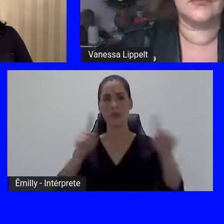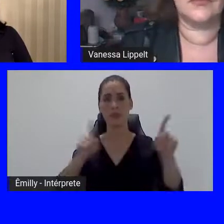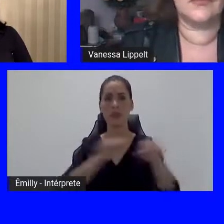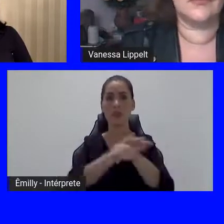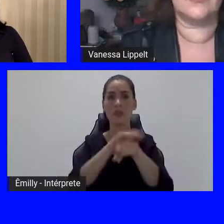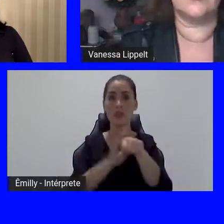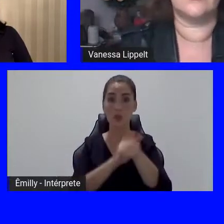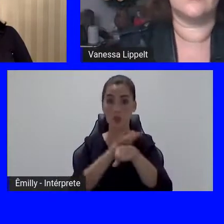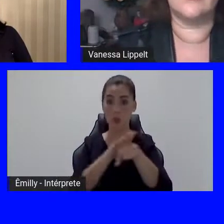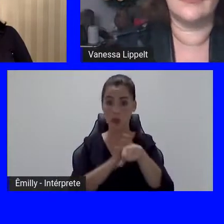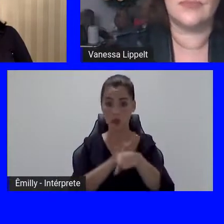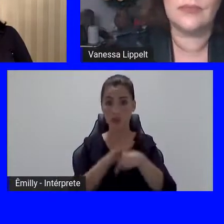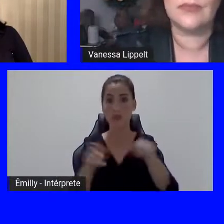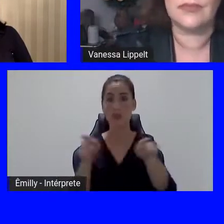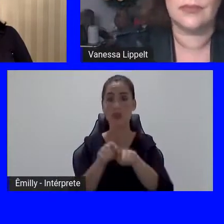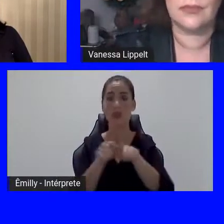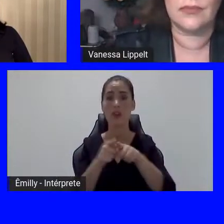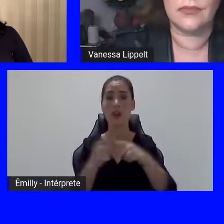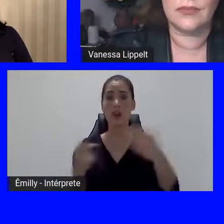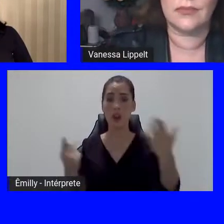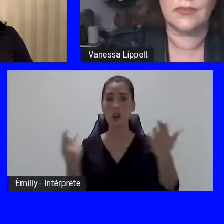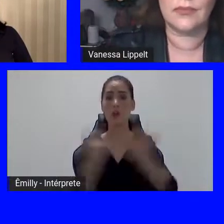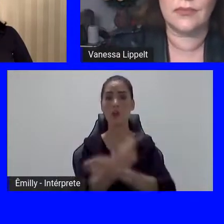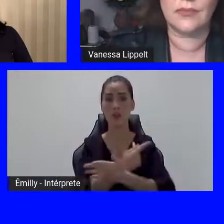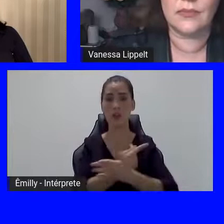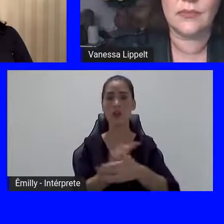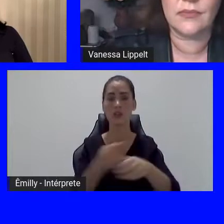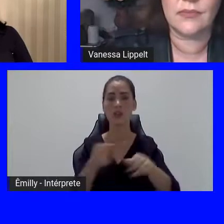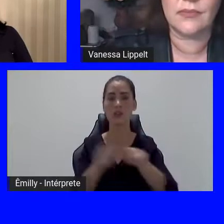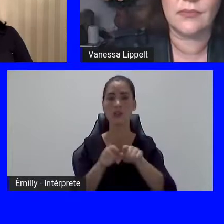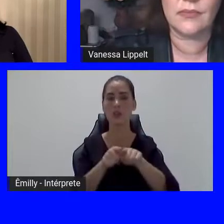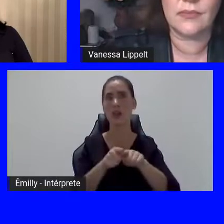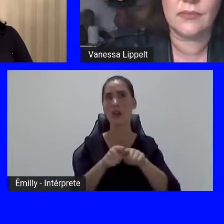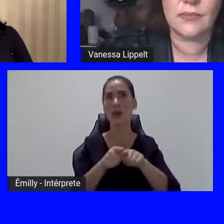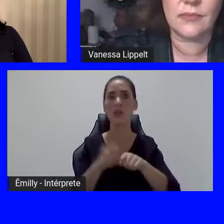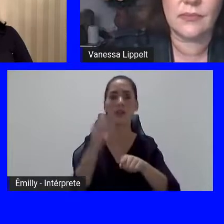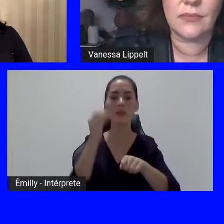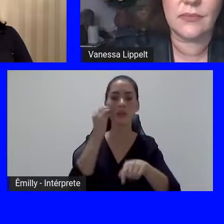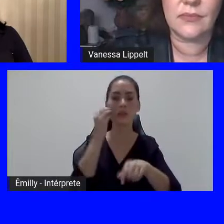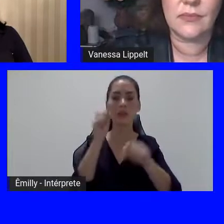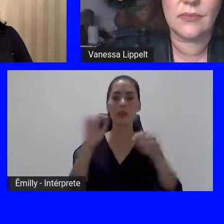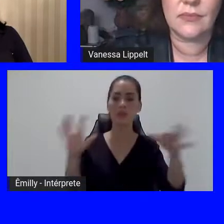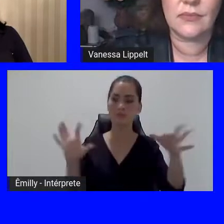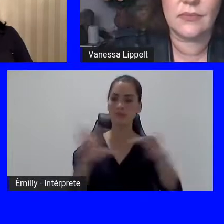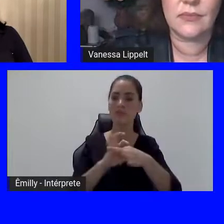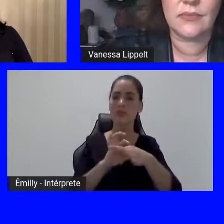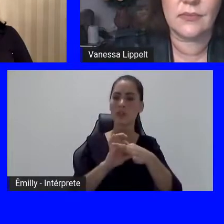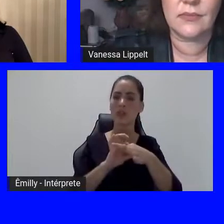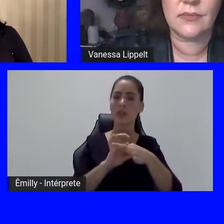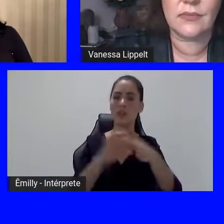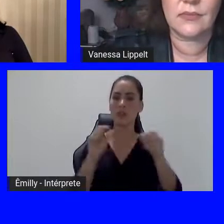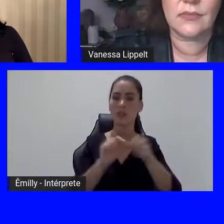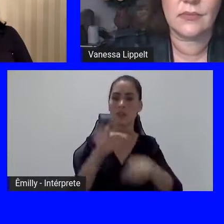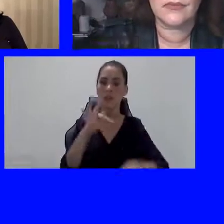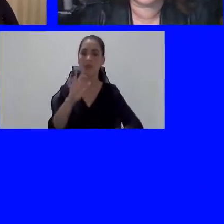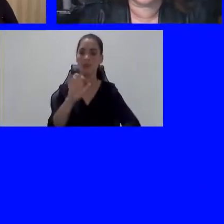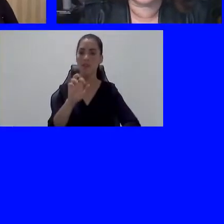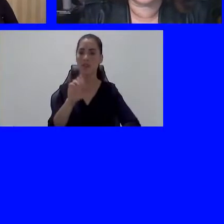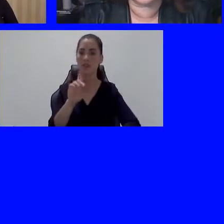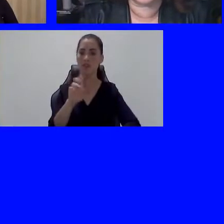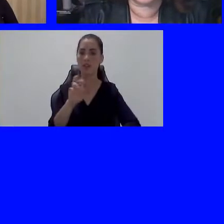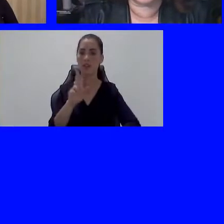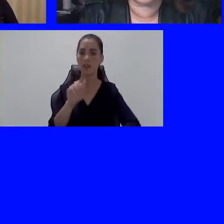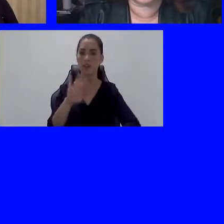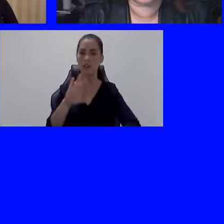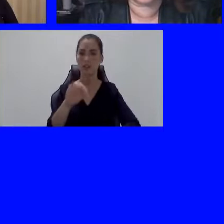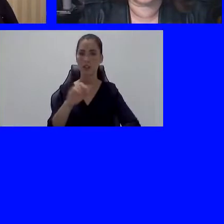também estão acontecendo, essas conversas em torno de formar uma aliança, de formar uma federação.